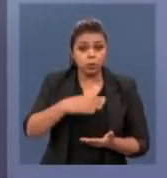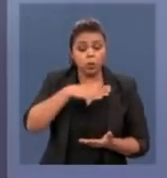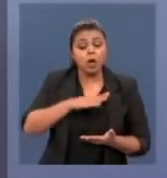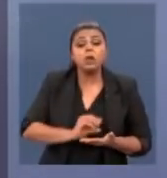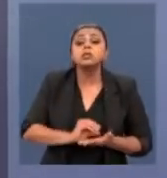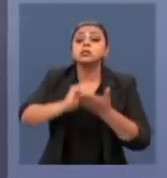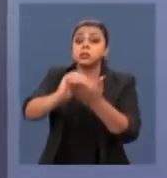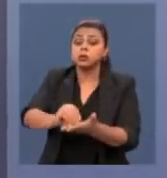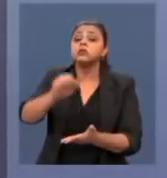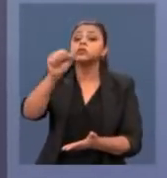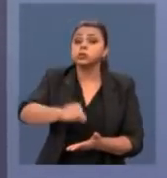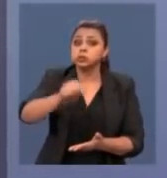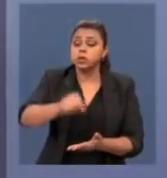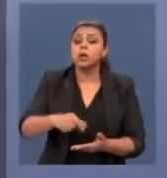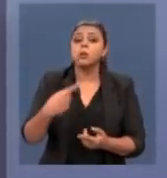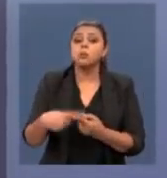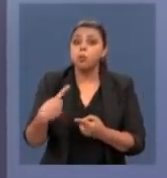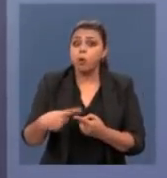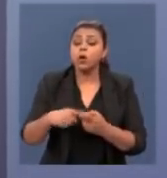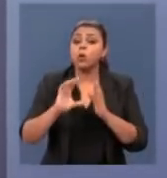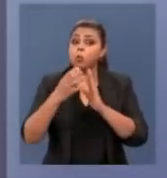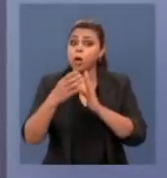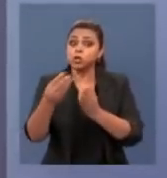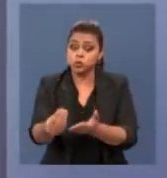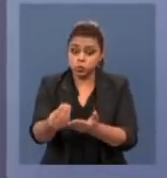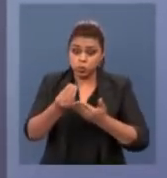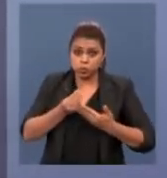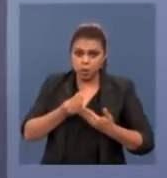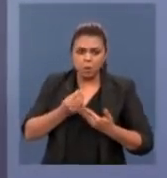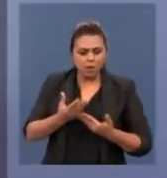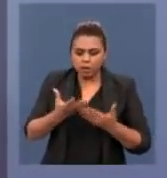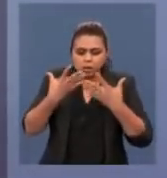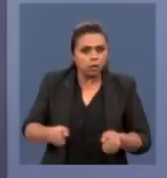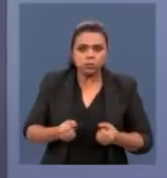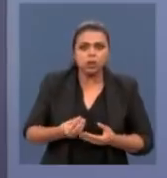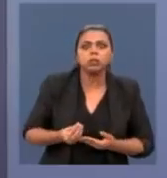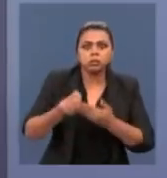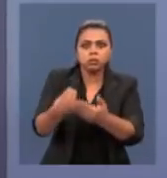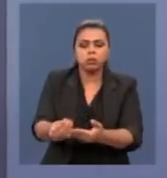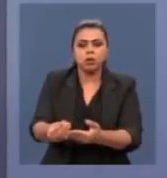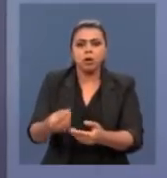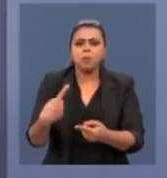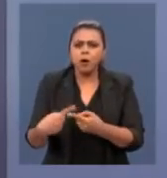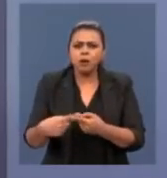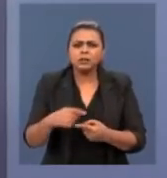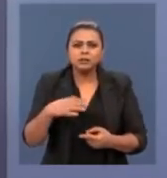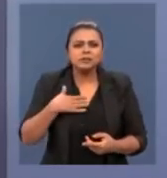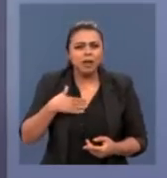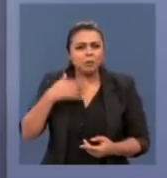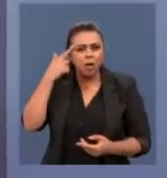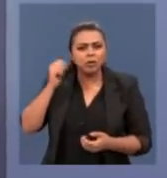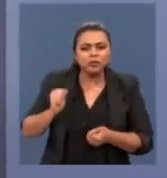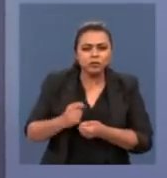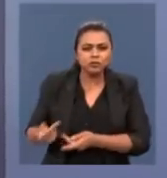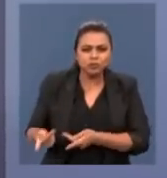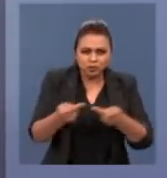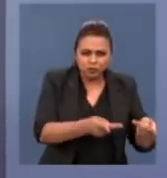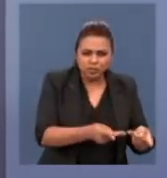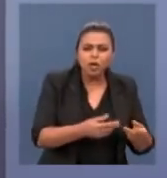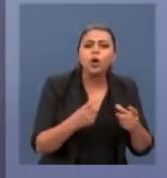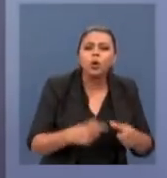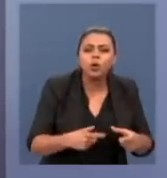dar o dinheiro do fundo partidário pra ele se emocionar fosse alguma coisa ele está em casa se sabe onde eu visitei funcionário no hospital